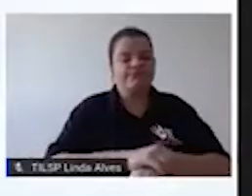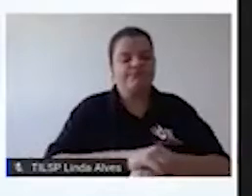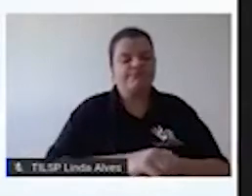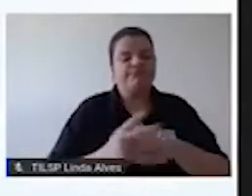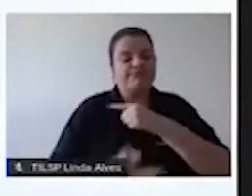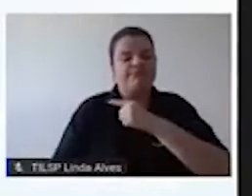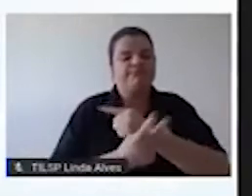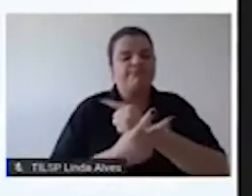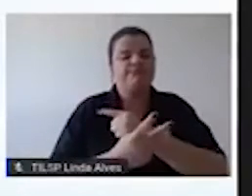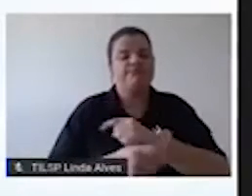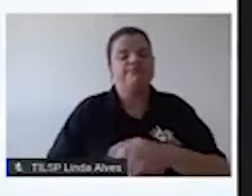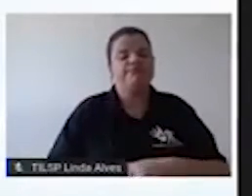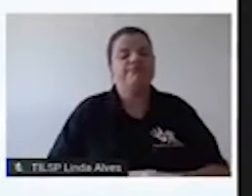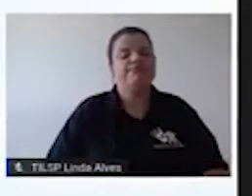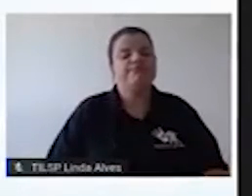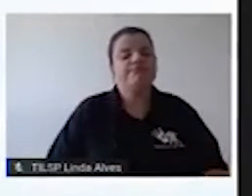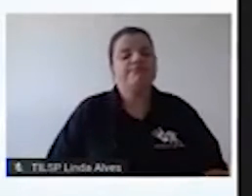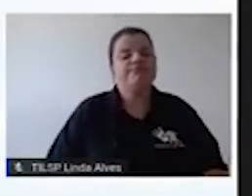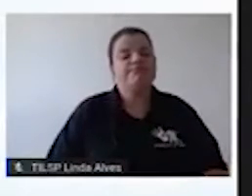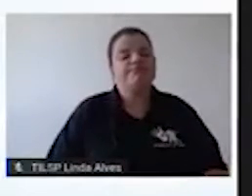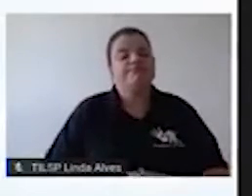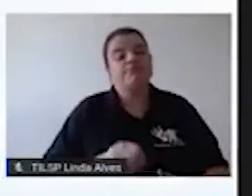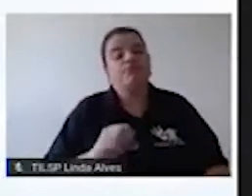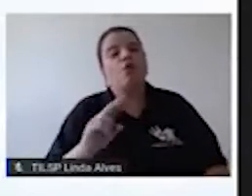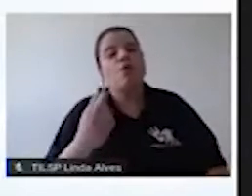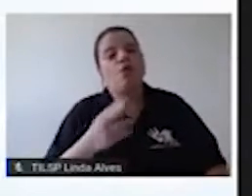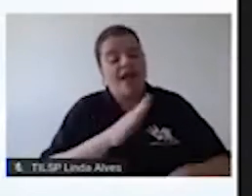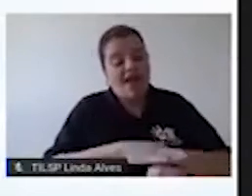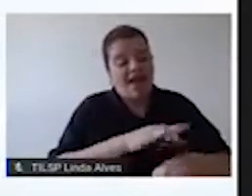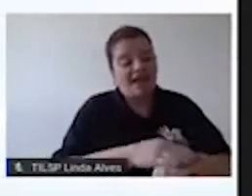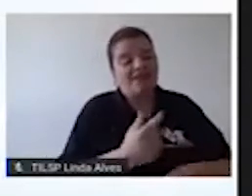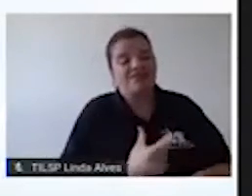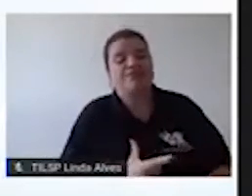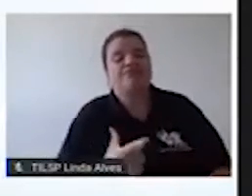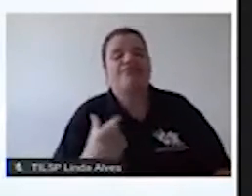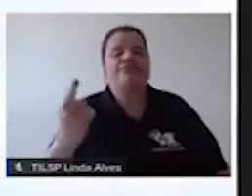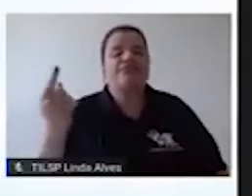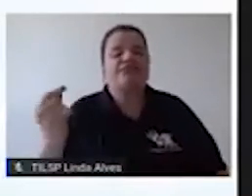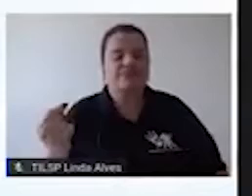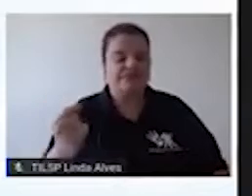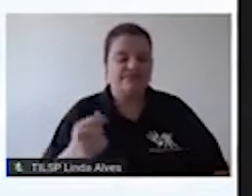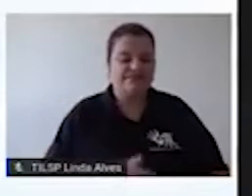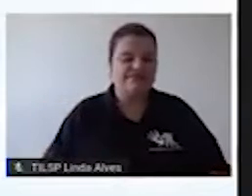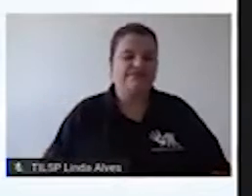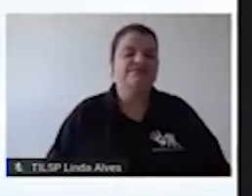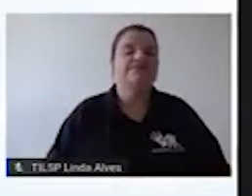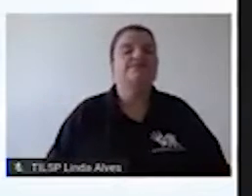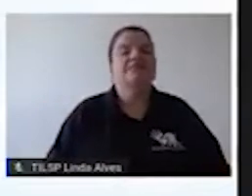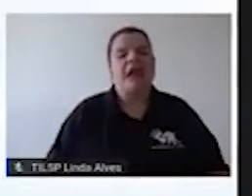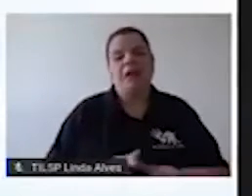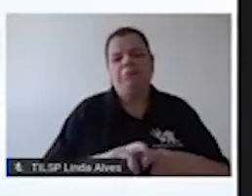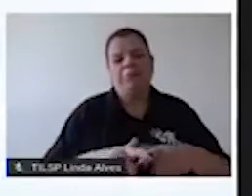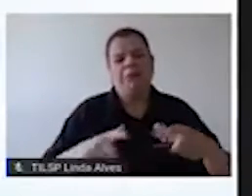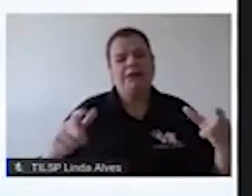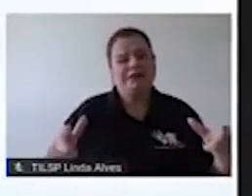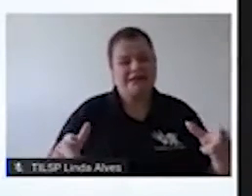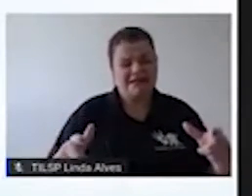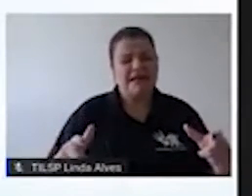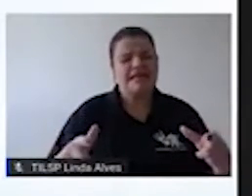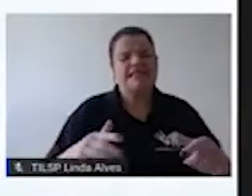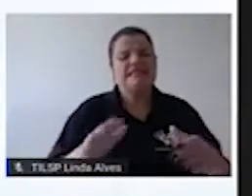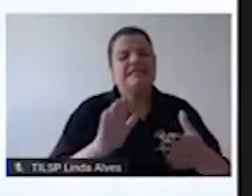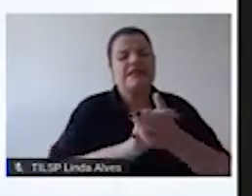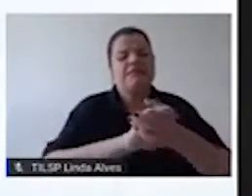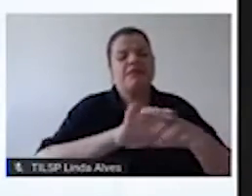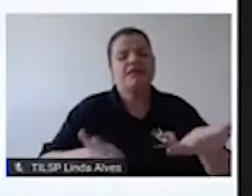proteção, né? Daquela mulher e da família, ou ela tem que ser, né? E em grande parte, quando acontece, as